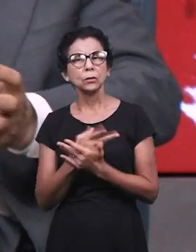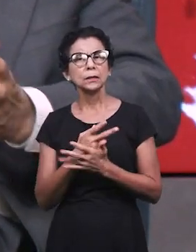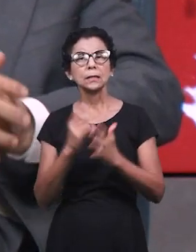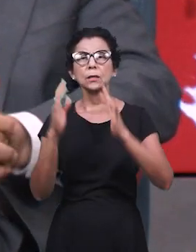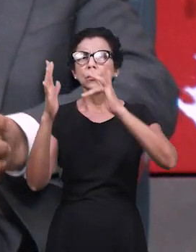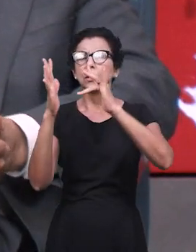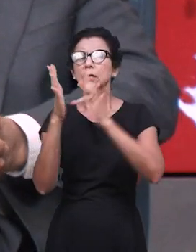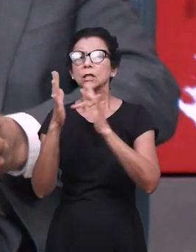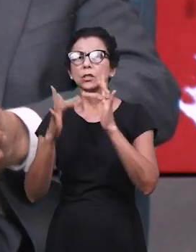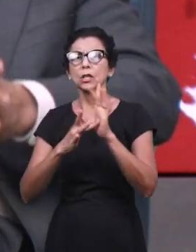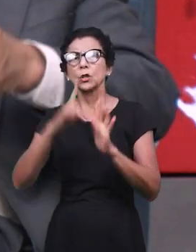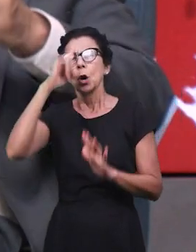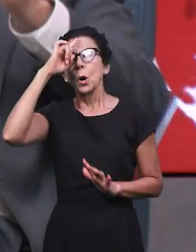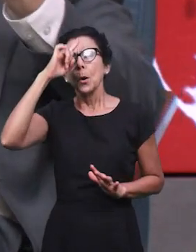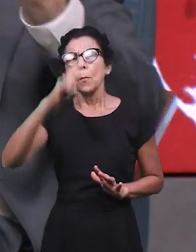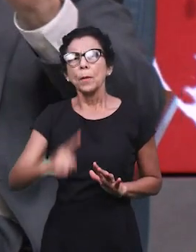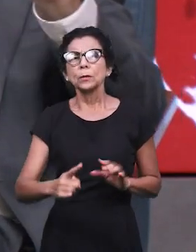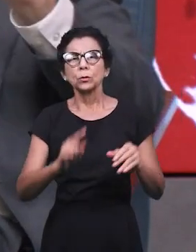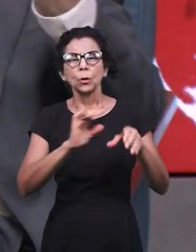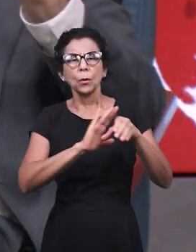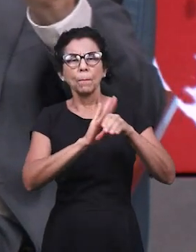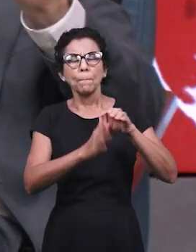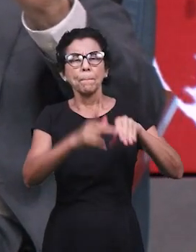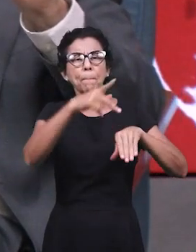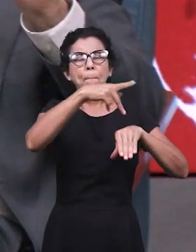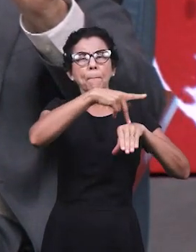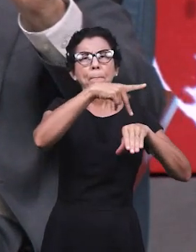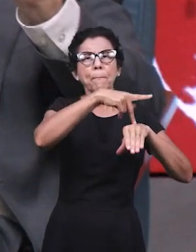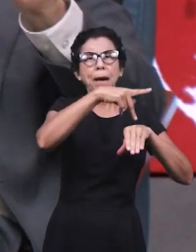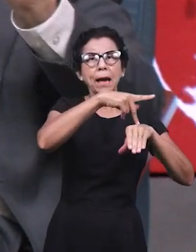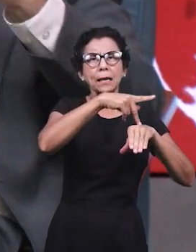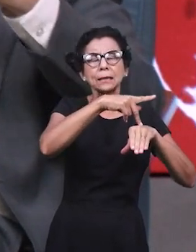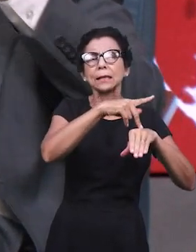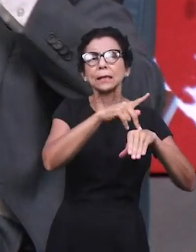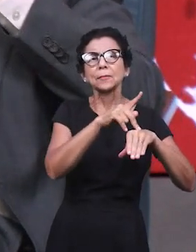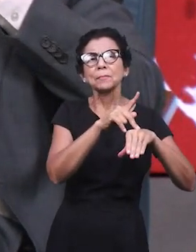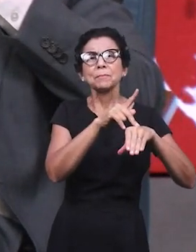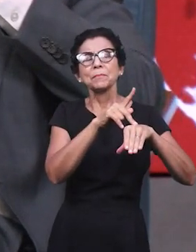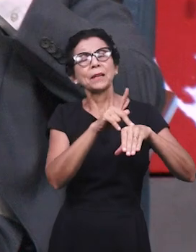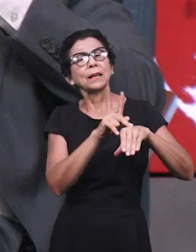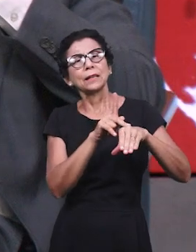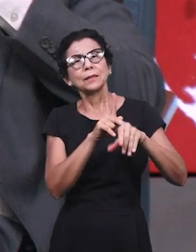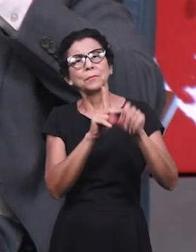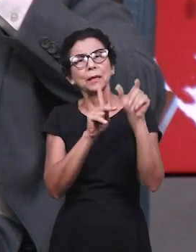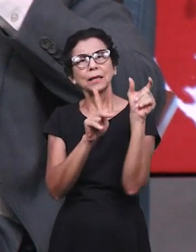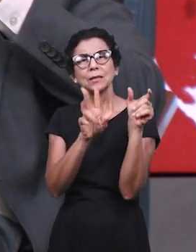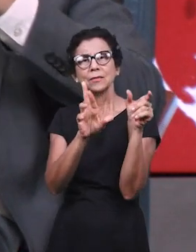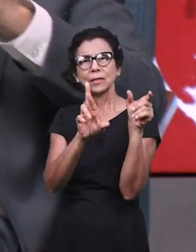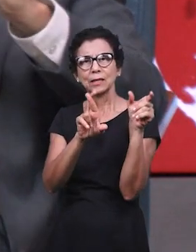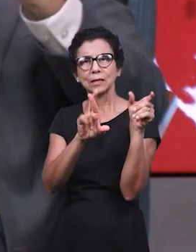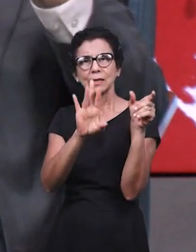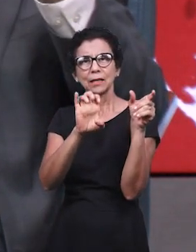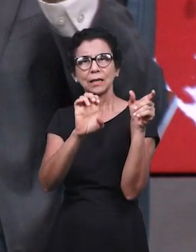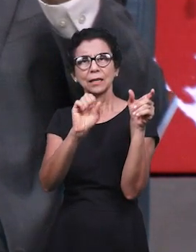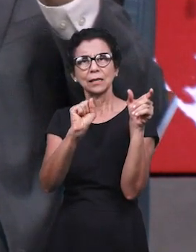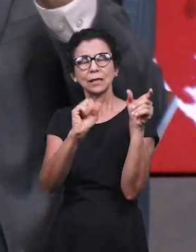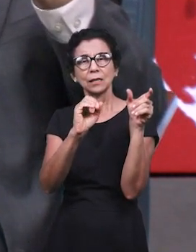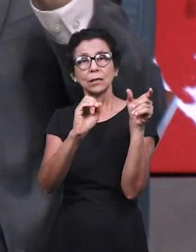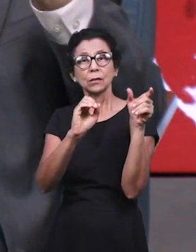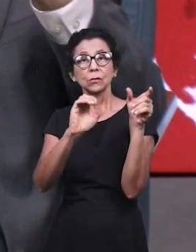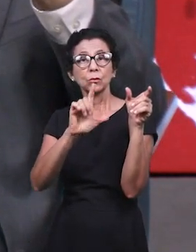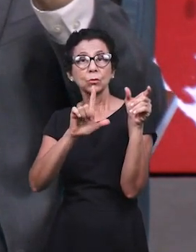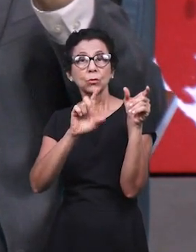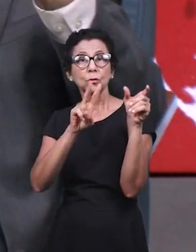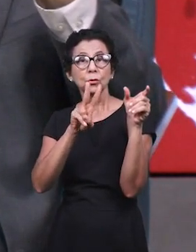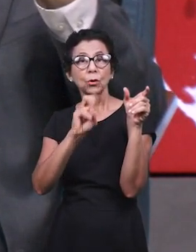leitura do texto e pregou 10 minutos só sobre a pedra resolvida. Quando terminou a